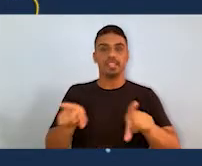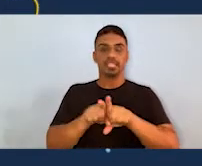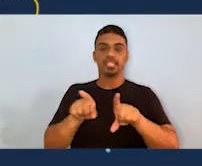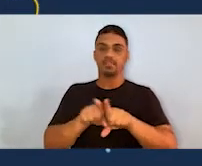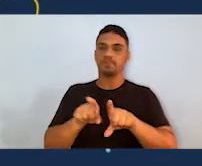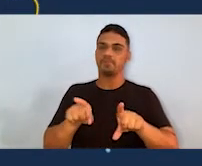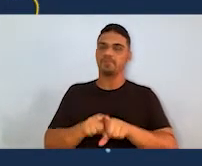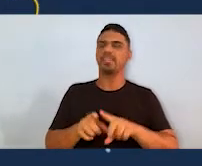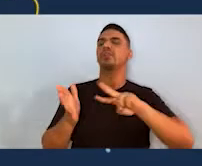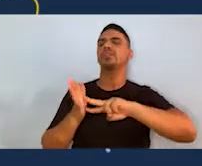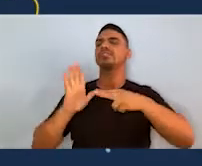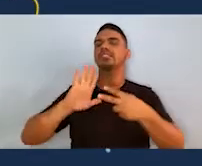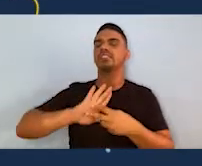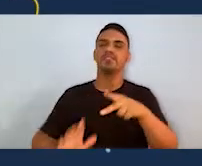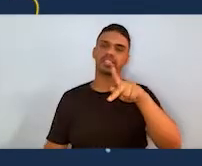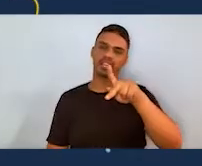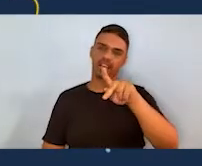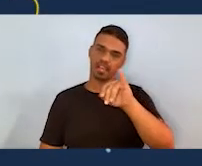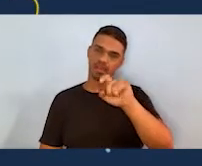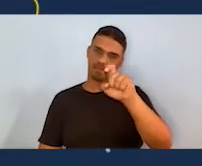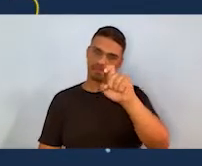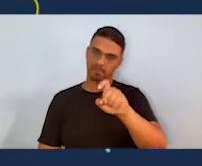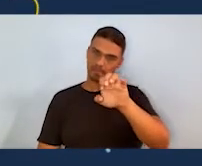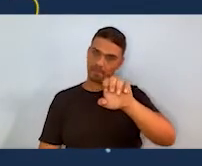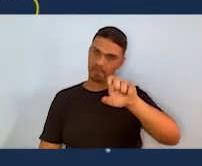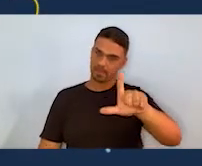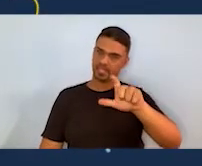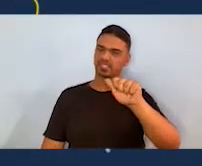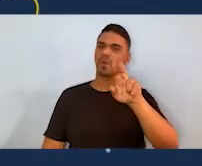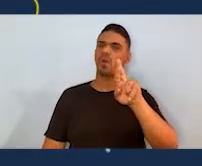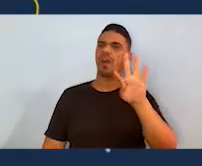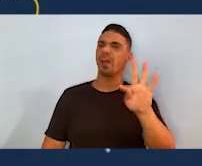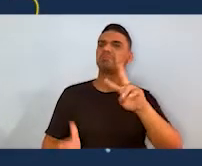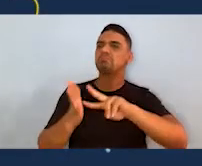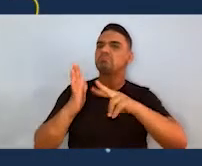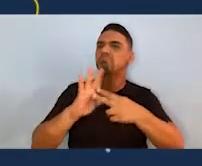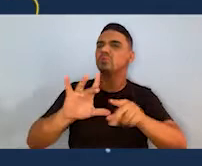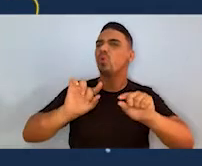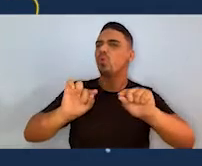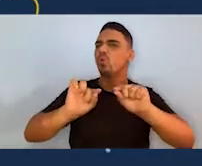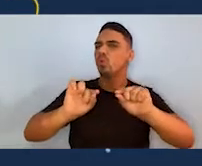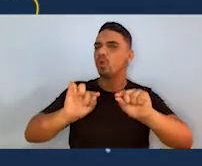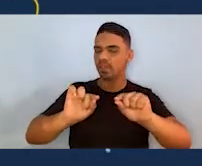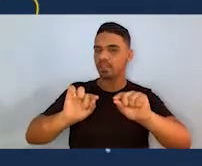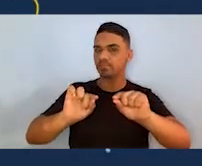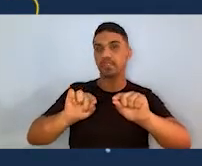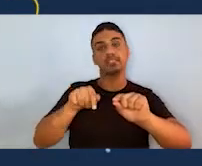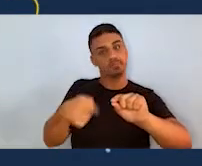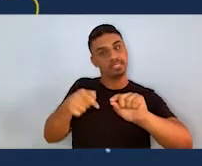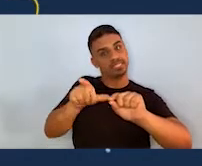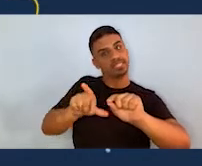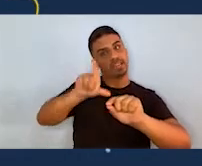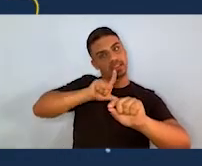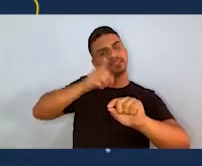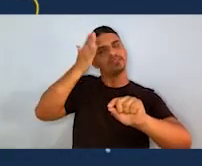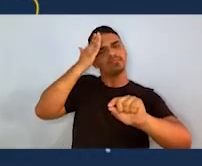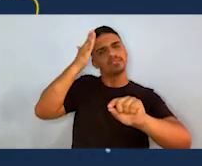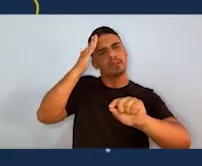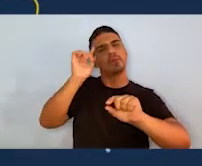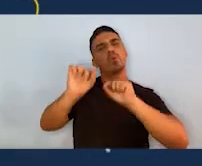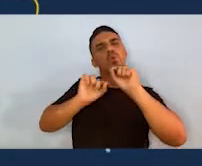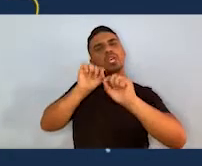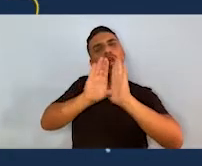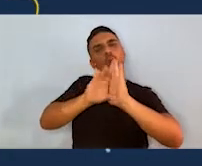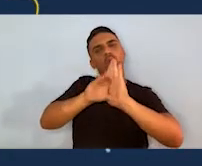Vamos falar um pouquinho aqui do que é pixel art, porque antes da gente fazer alguma coisa, é importante a gente saber o que é que a gente está